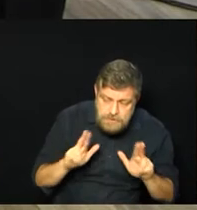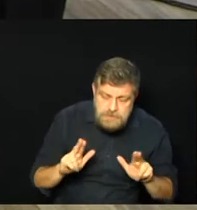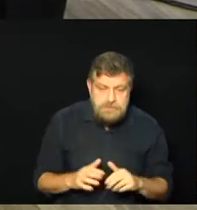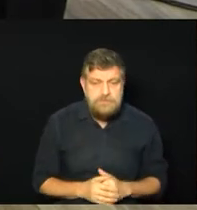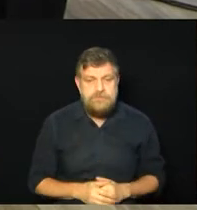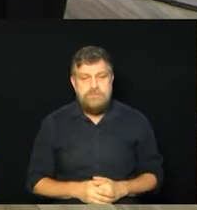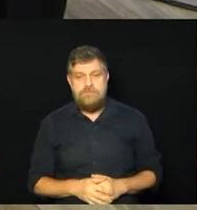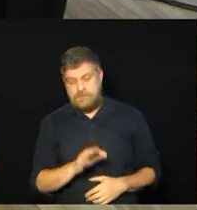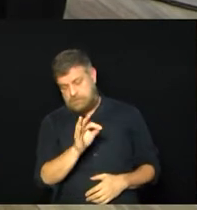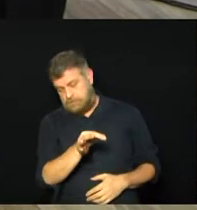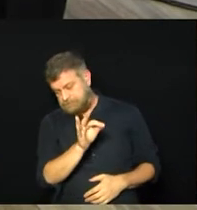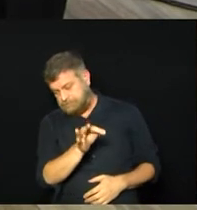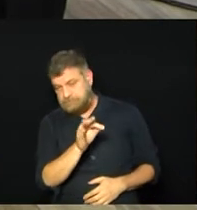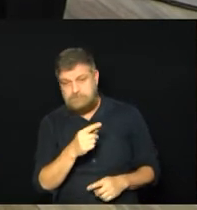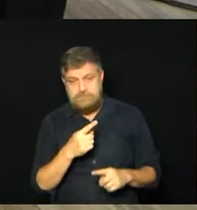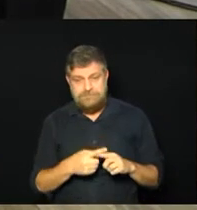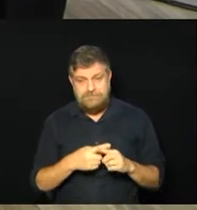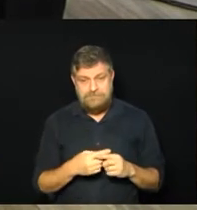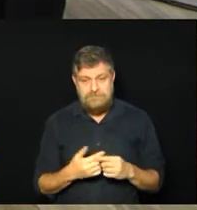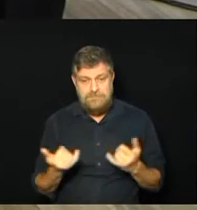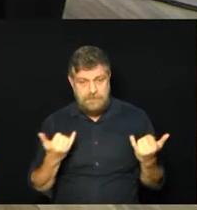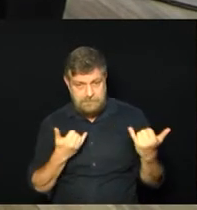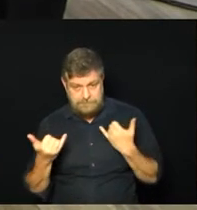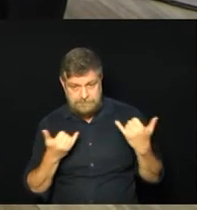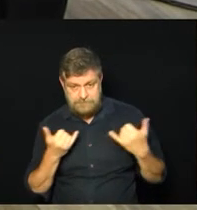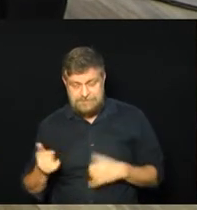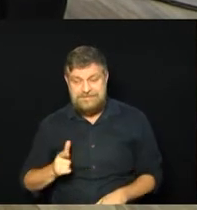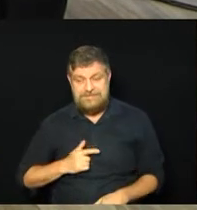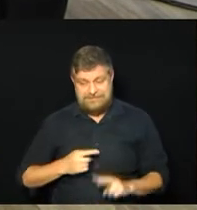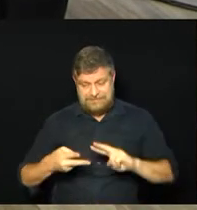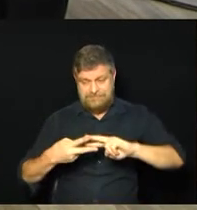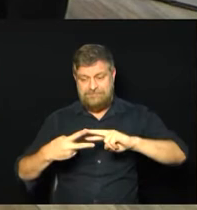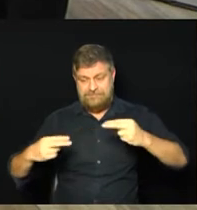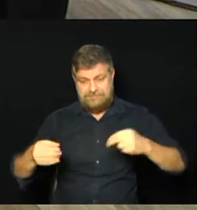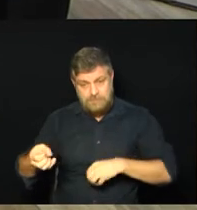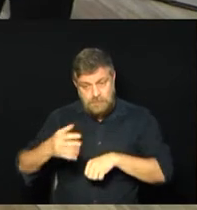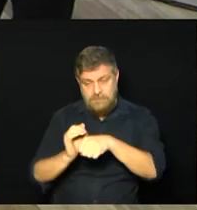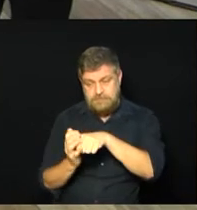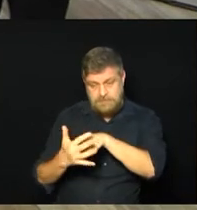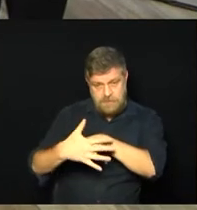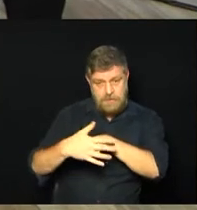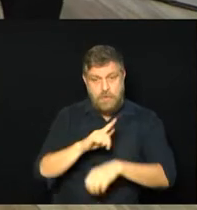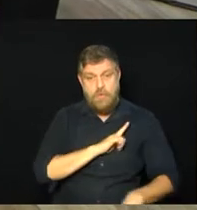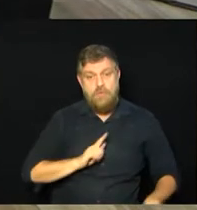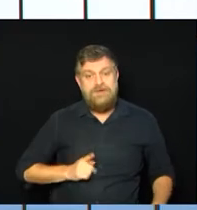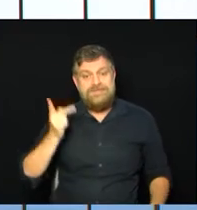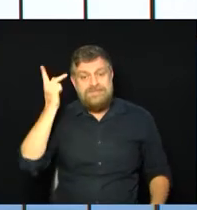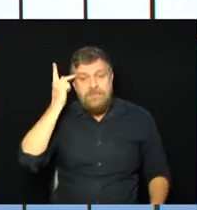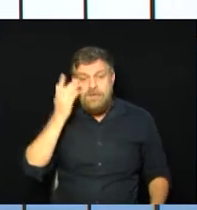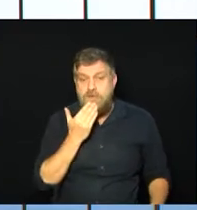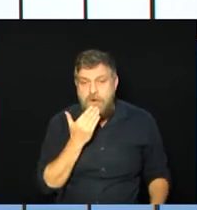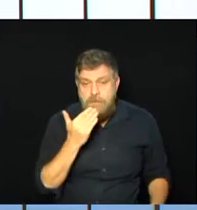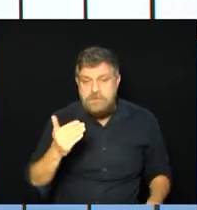passaporte? Justamente pelas últimas notícias em relação à nova variante, o governo do estado solicitou